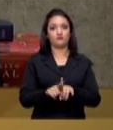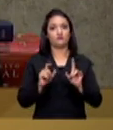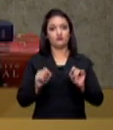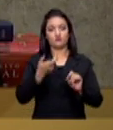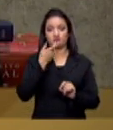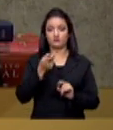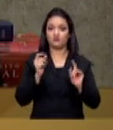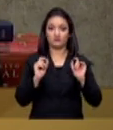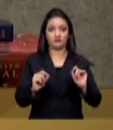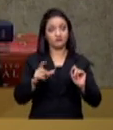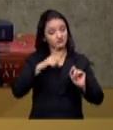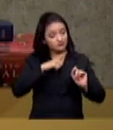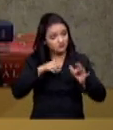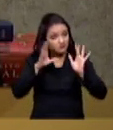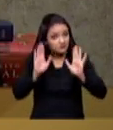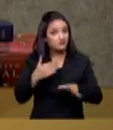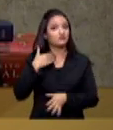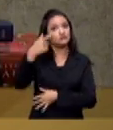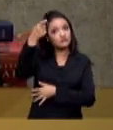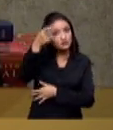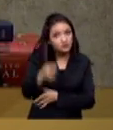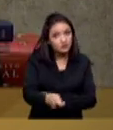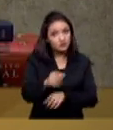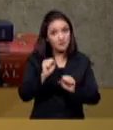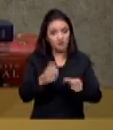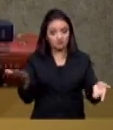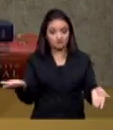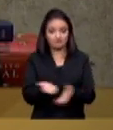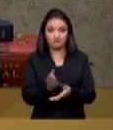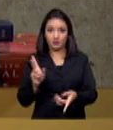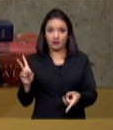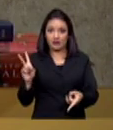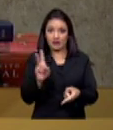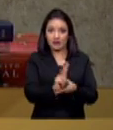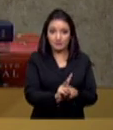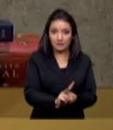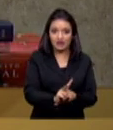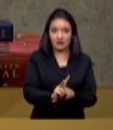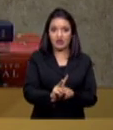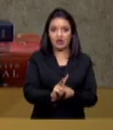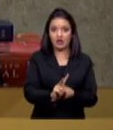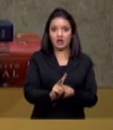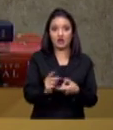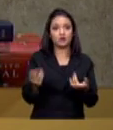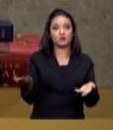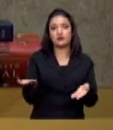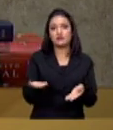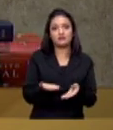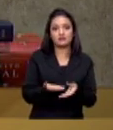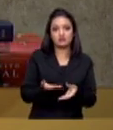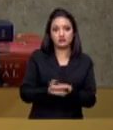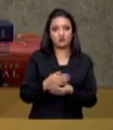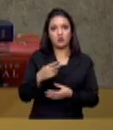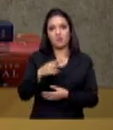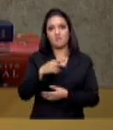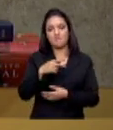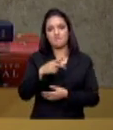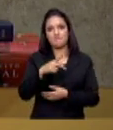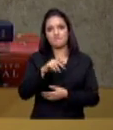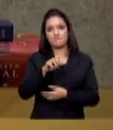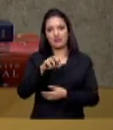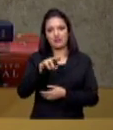de, odiadamente, o juiz poder deferir ou eliminar numa ação de cognição plenária e não sumária, como é